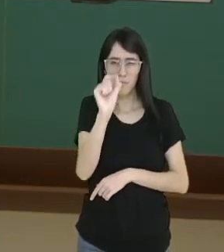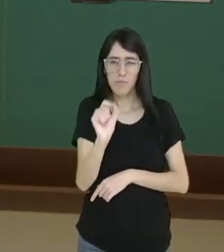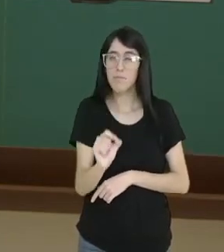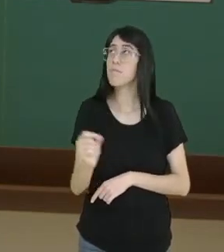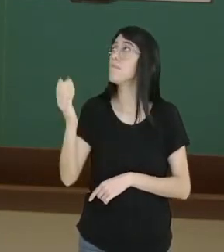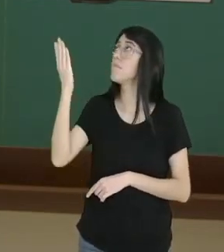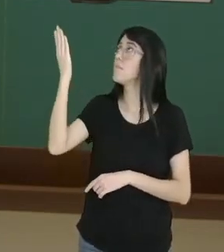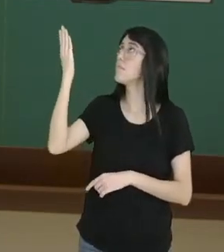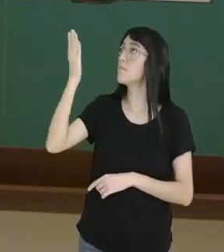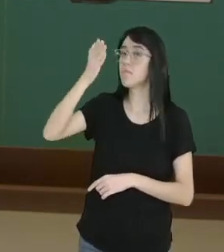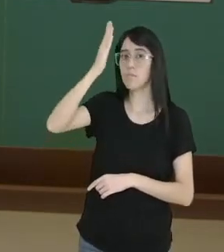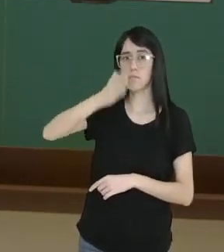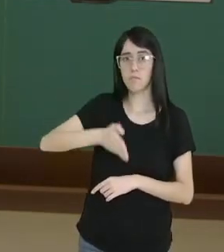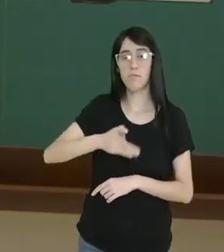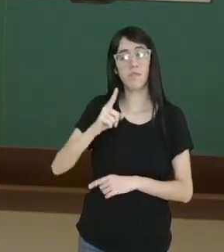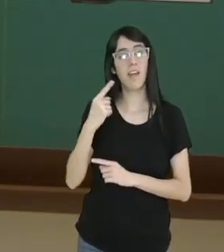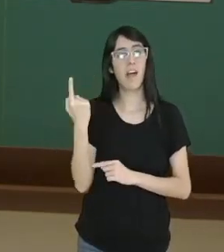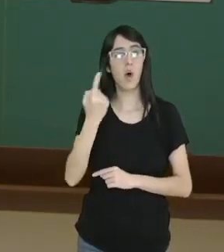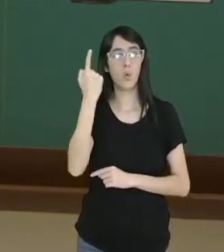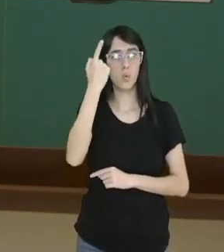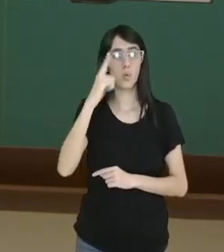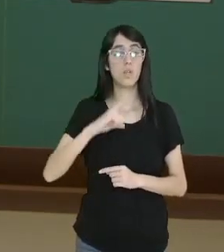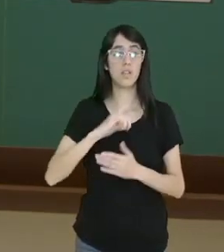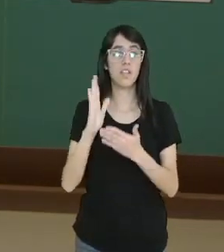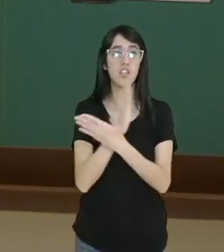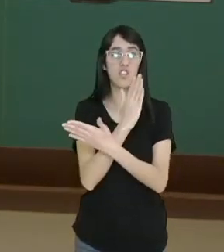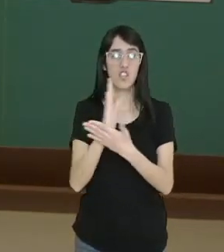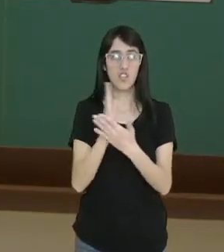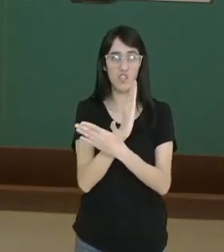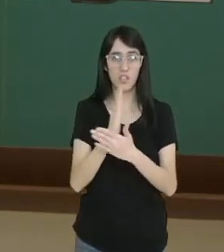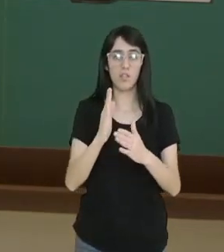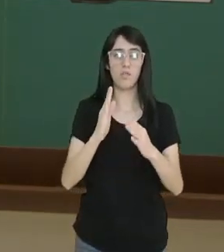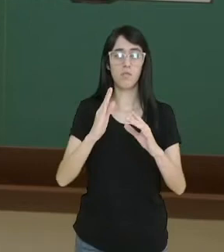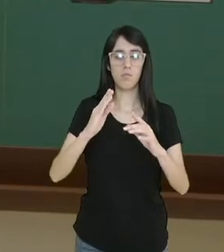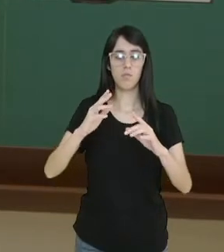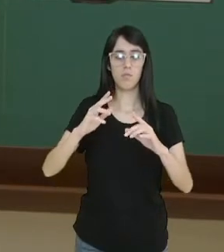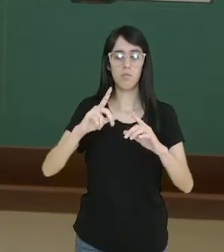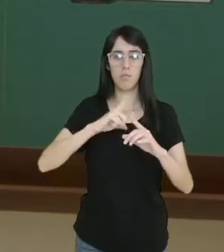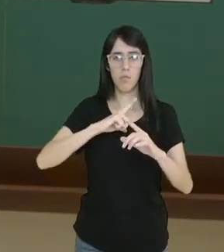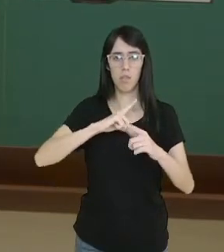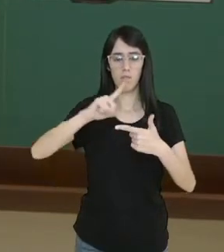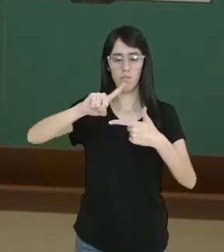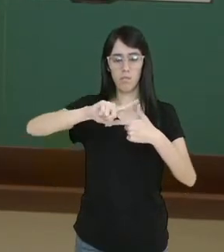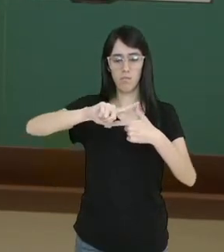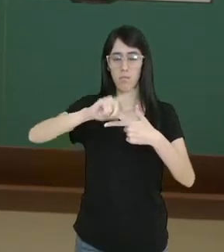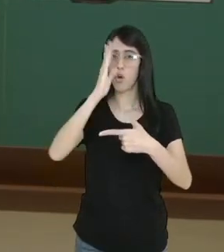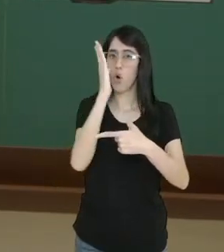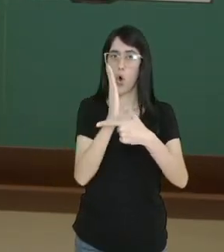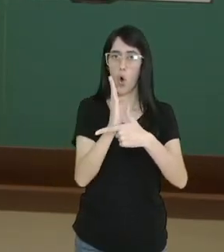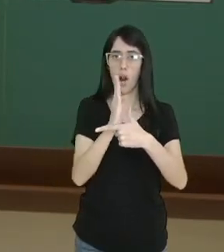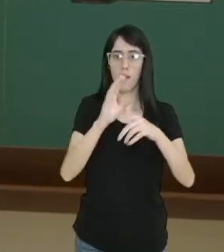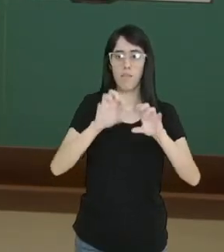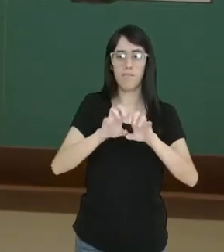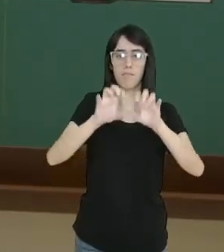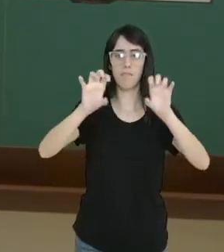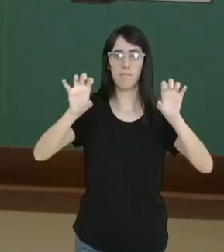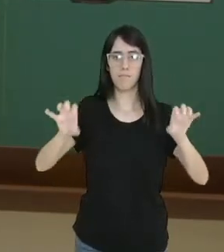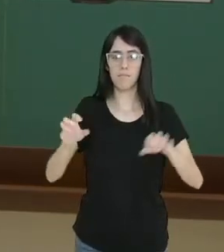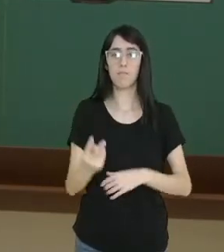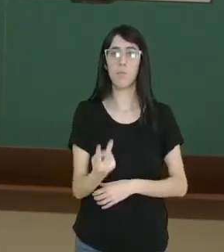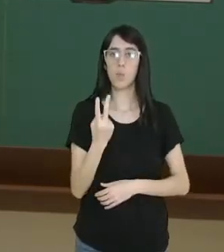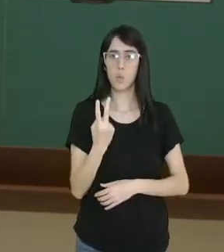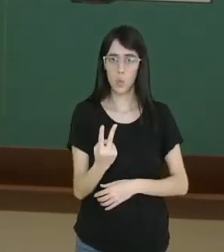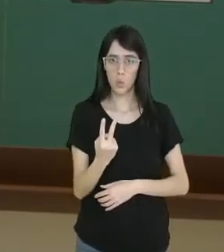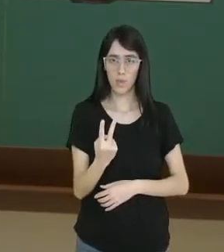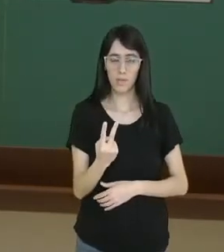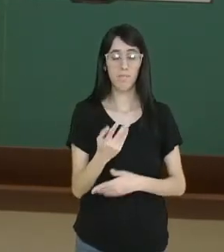dividiu os dois triângulos, dividiu um triângulo em dois, ok? E eles são triângulos semelhantes. Então, considere